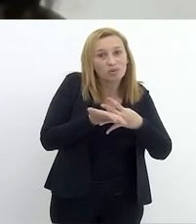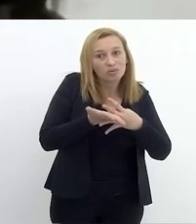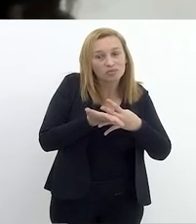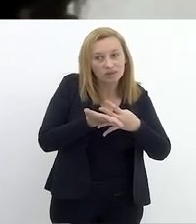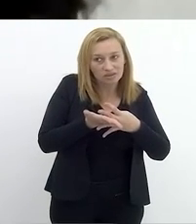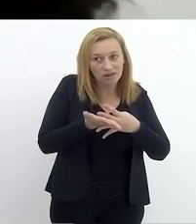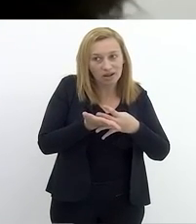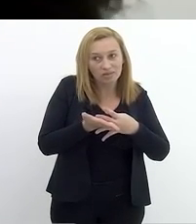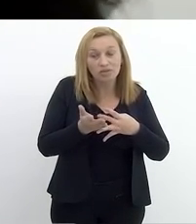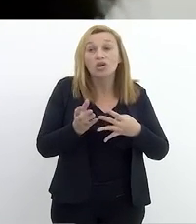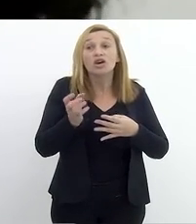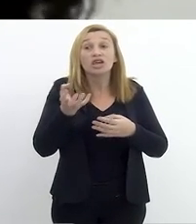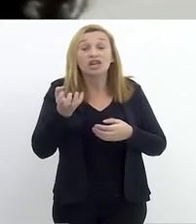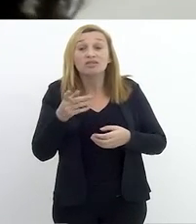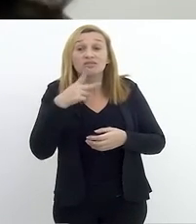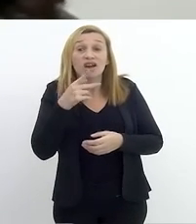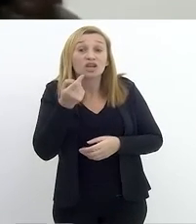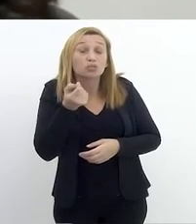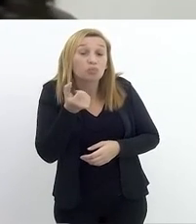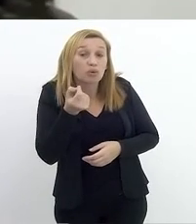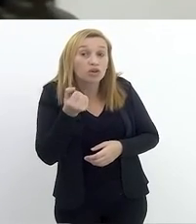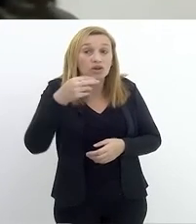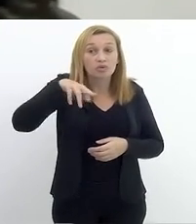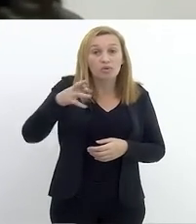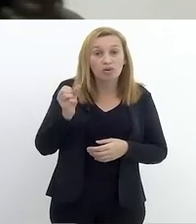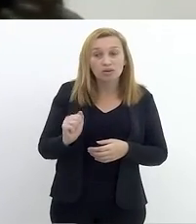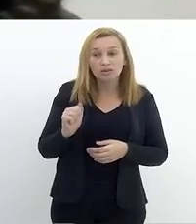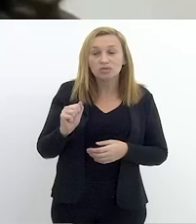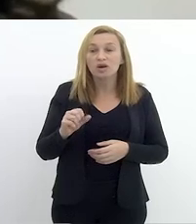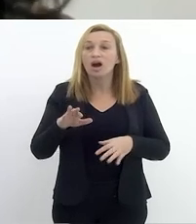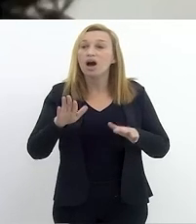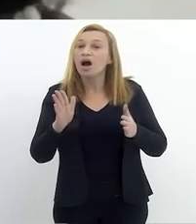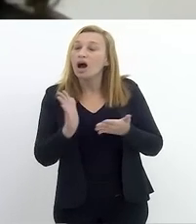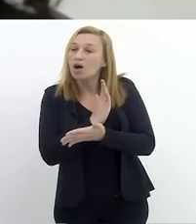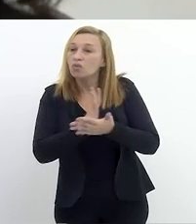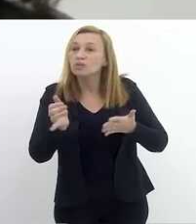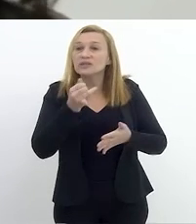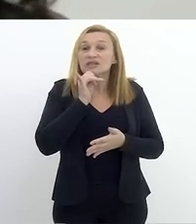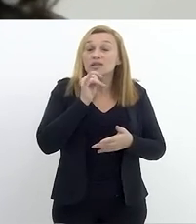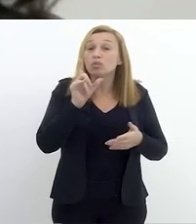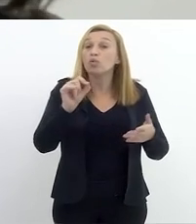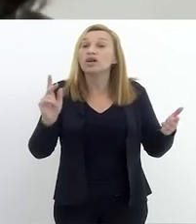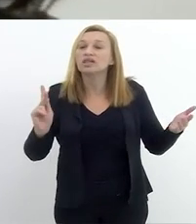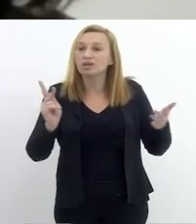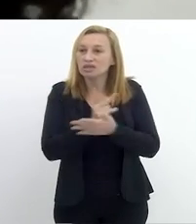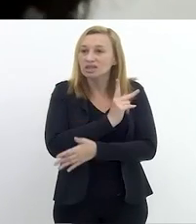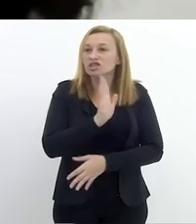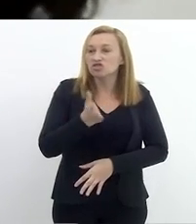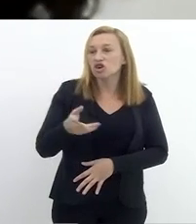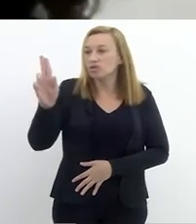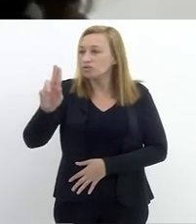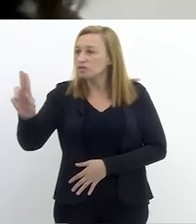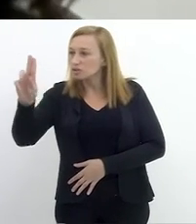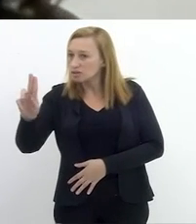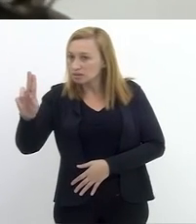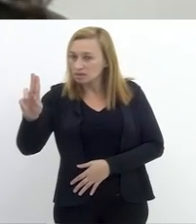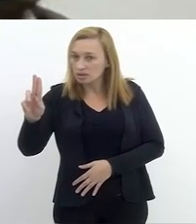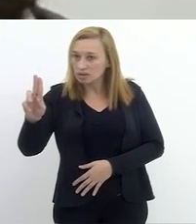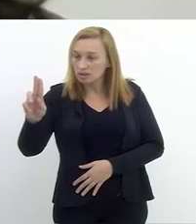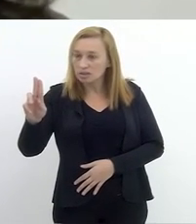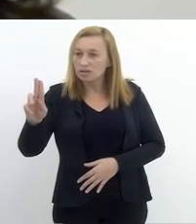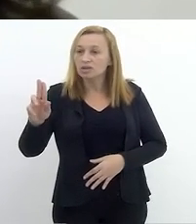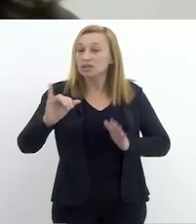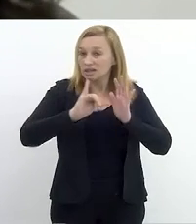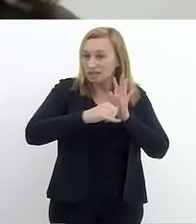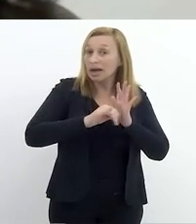aí a gente vai para o próximo bloco. Eu queria que você falasse um pouquinho, Maurício, também sobre alguns dos exemplos, né, do que já está acontecendo no campo a